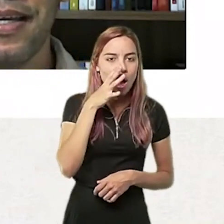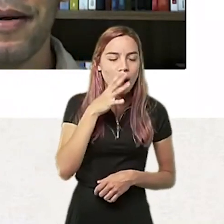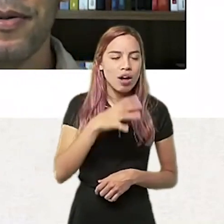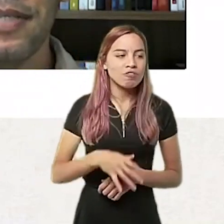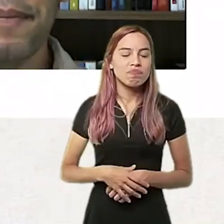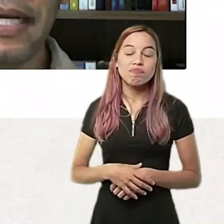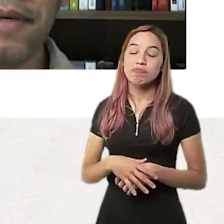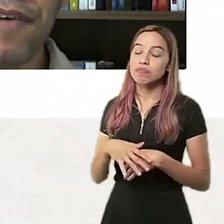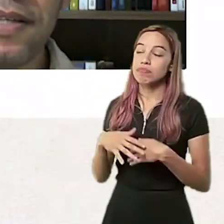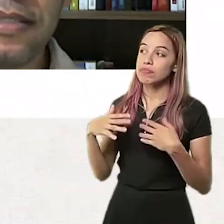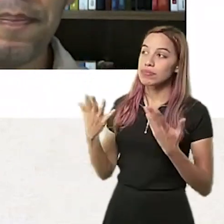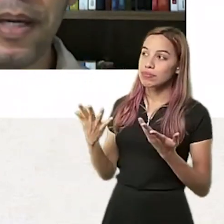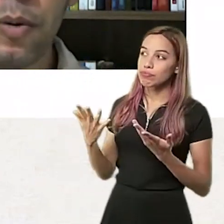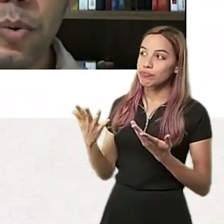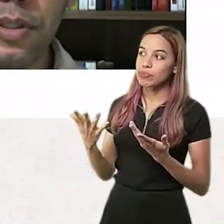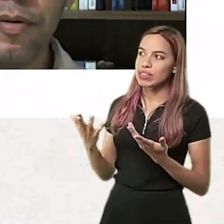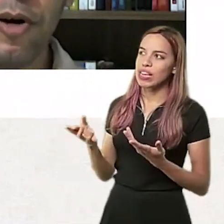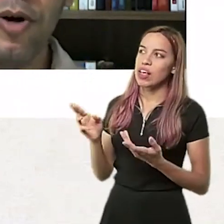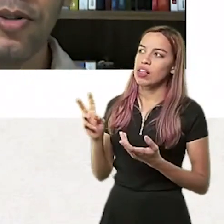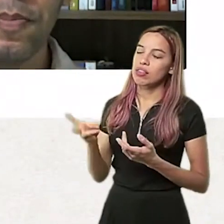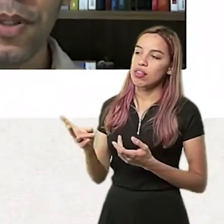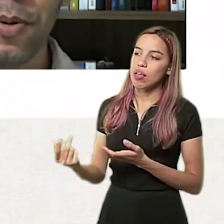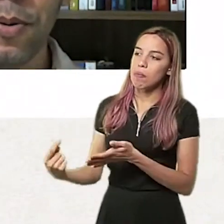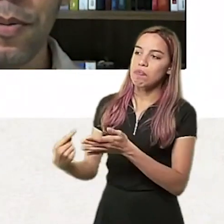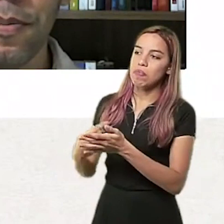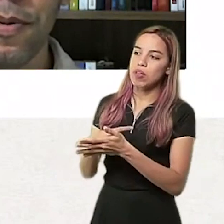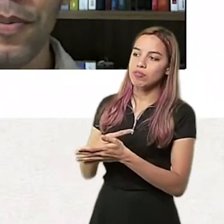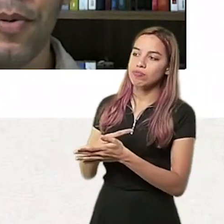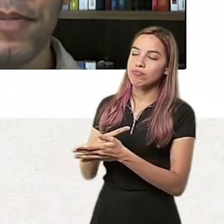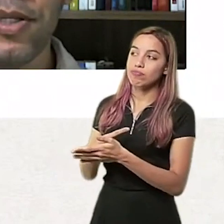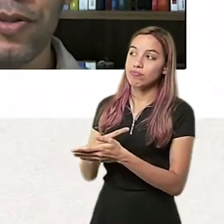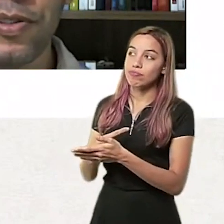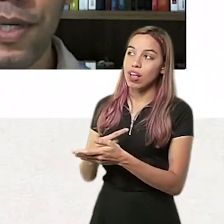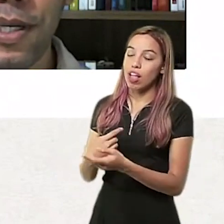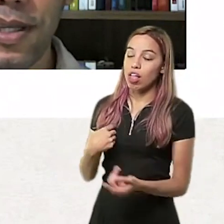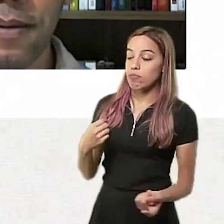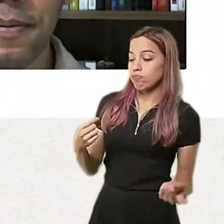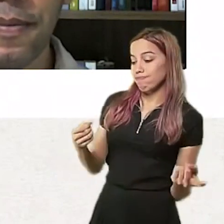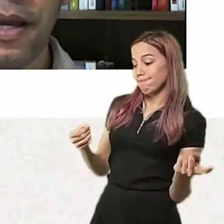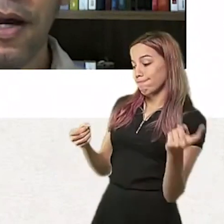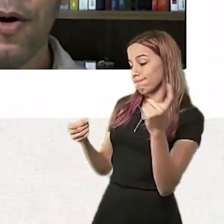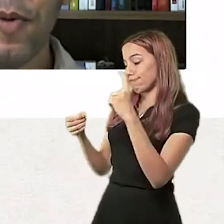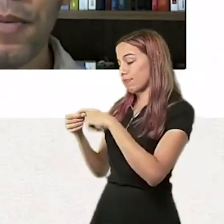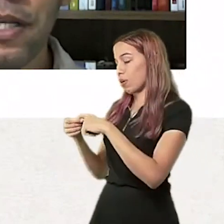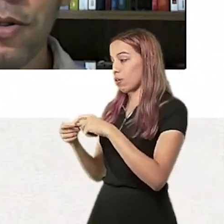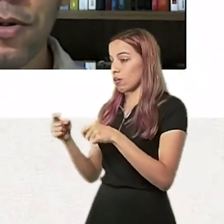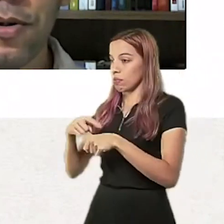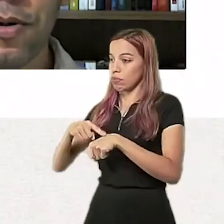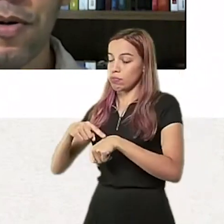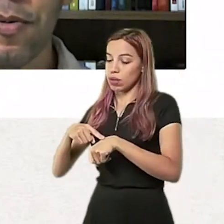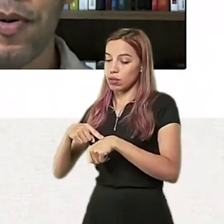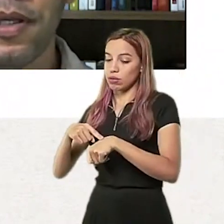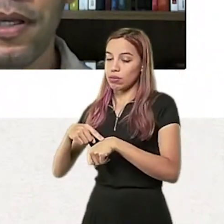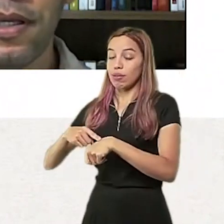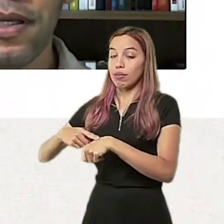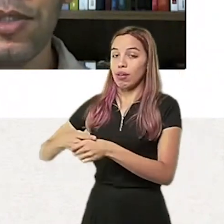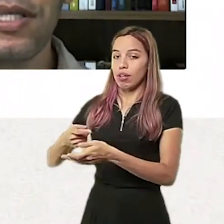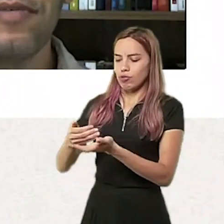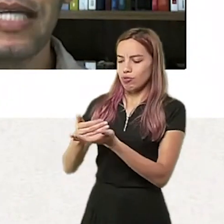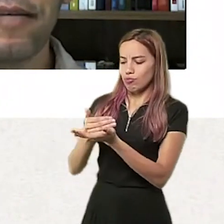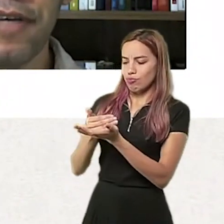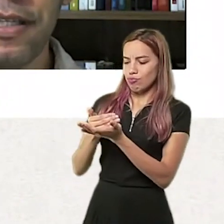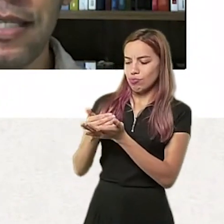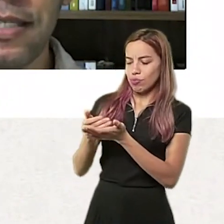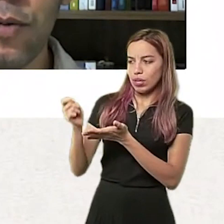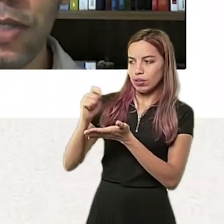Josane, sempre que me fazem essa pergunta, eu volto para o meu momento de escrita, o momento que